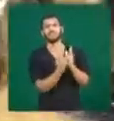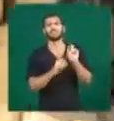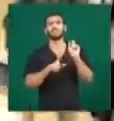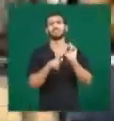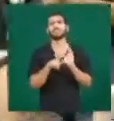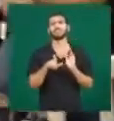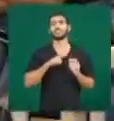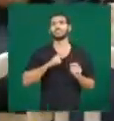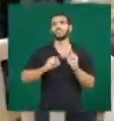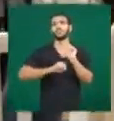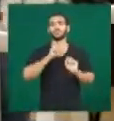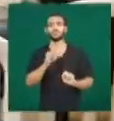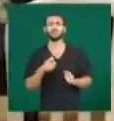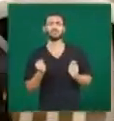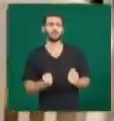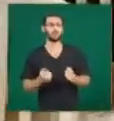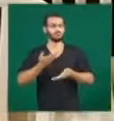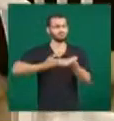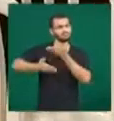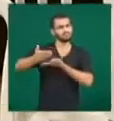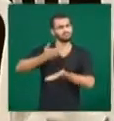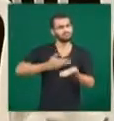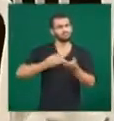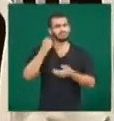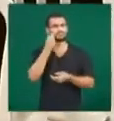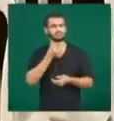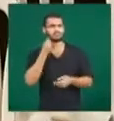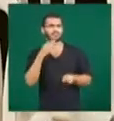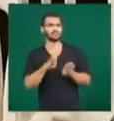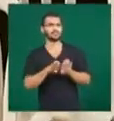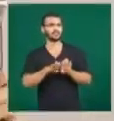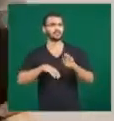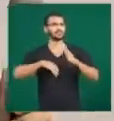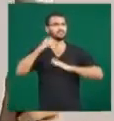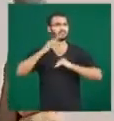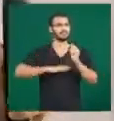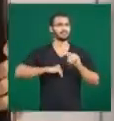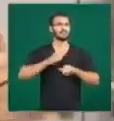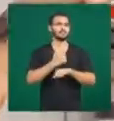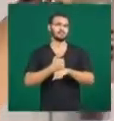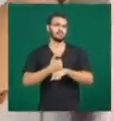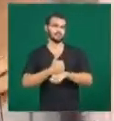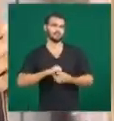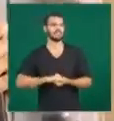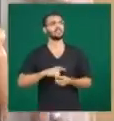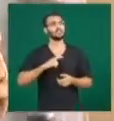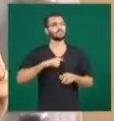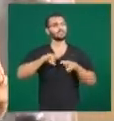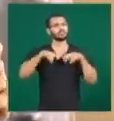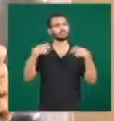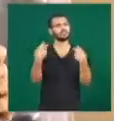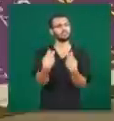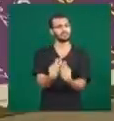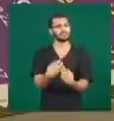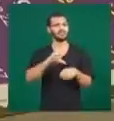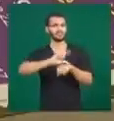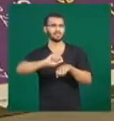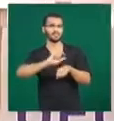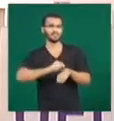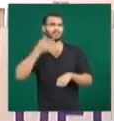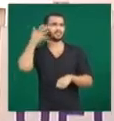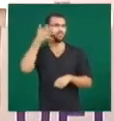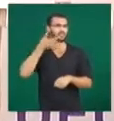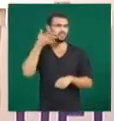aprender com quem soma experiência em estudos e pesquisas e a prática profissional. Palestras, mesas redondas, minicursos. Este